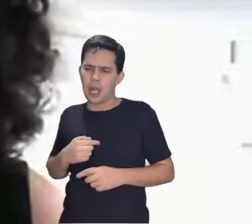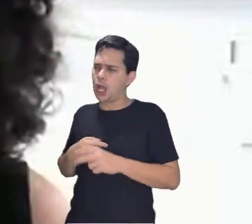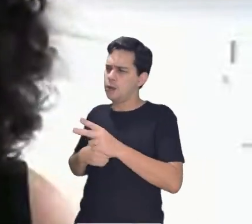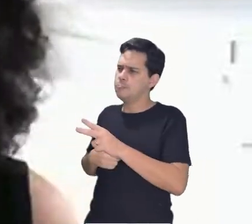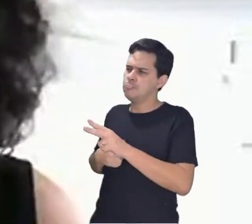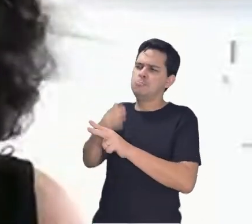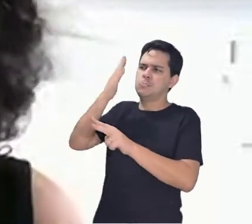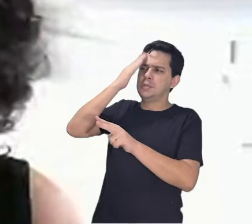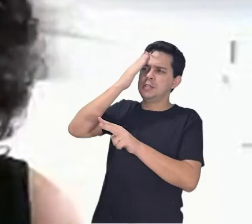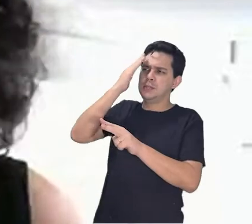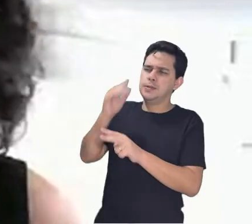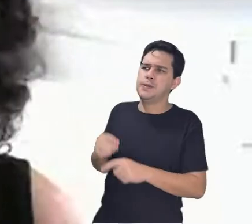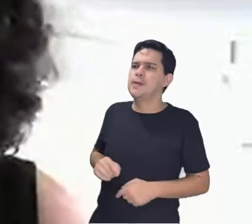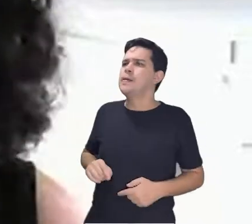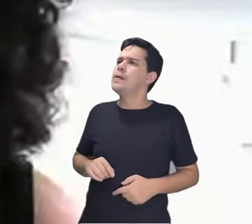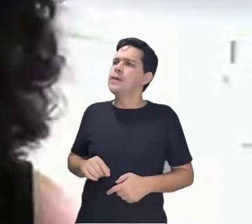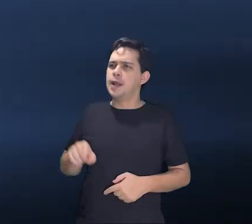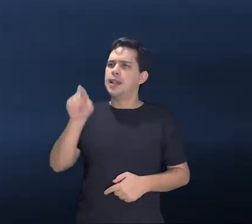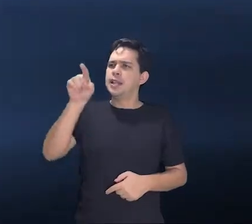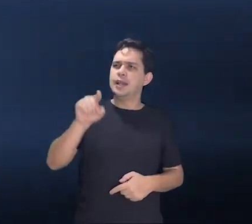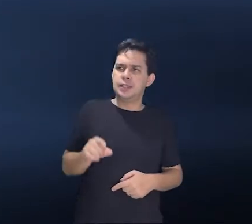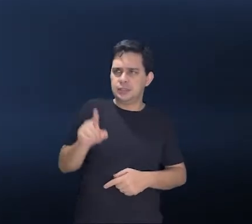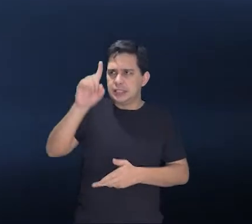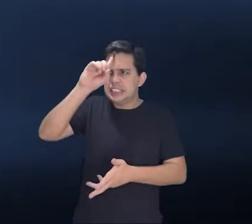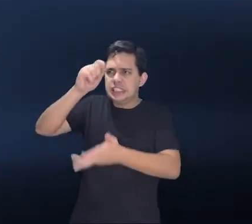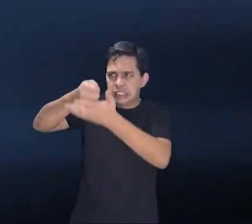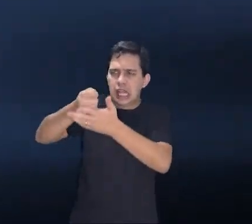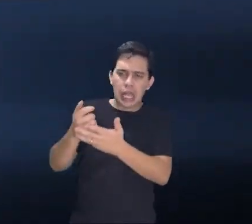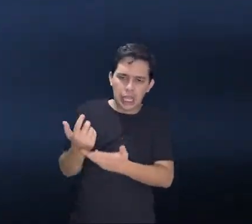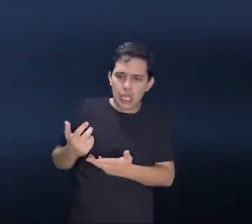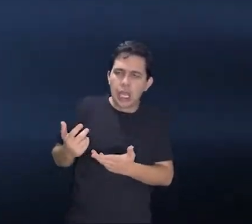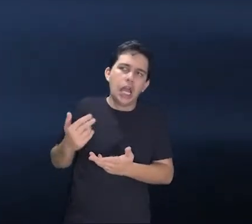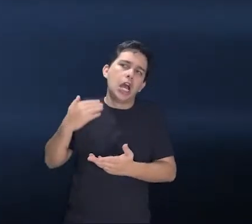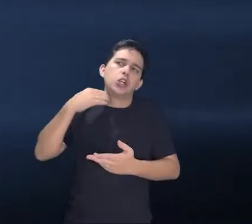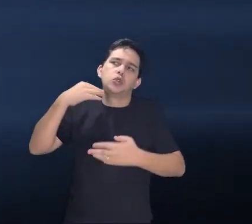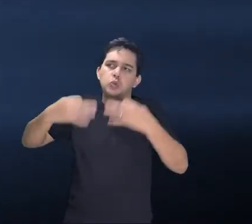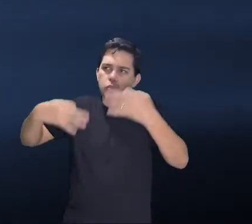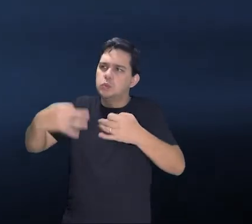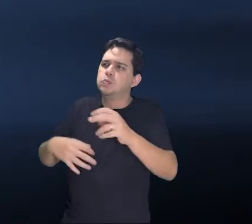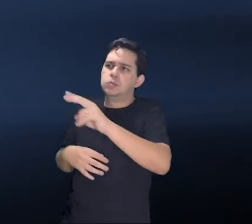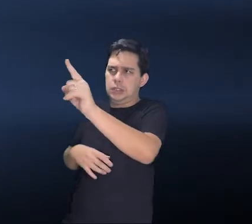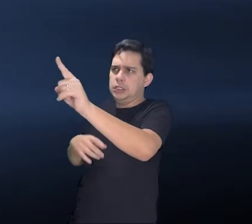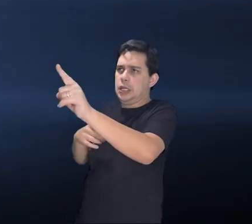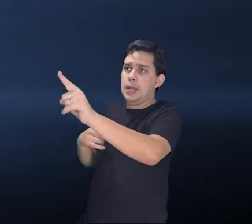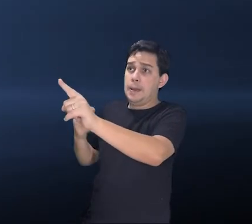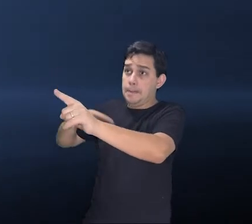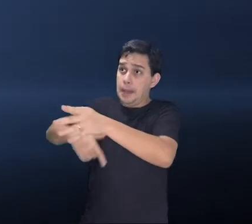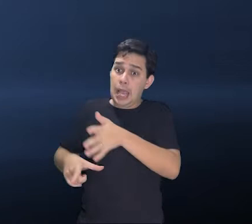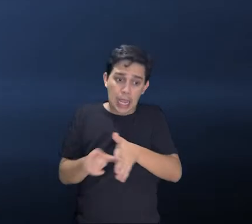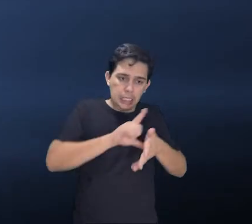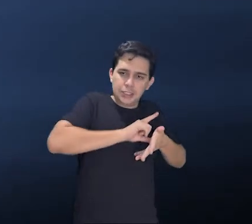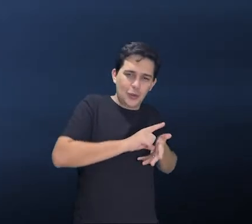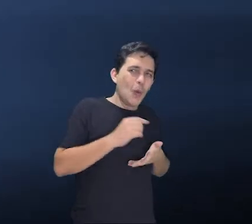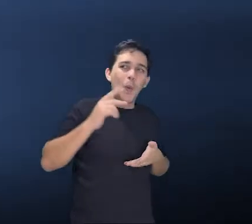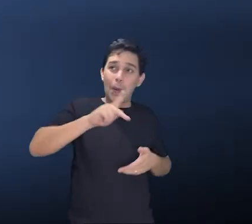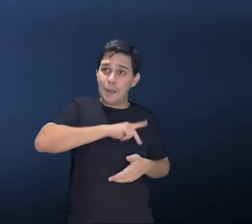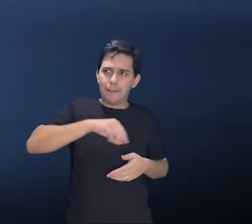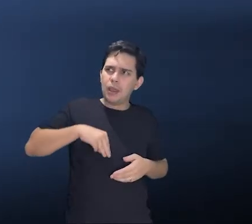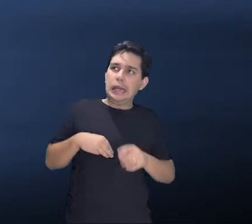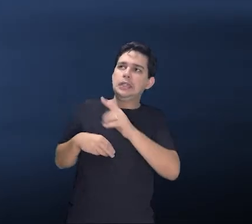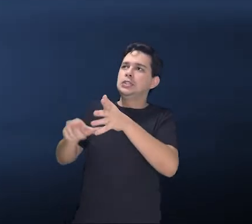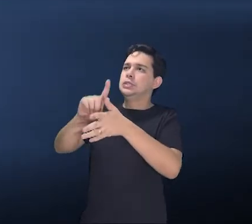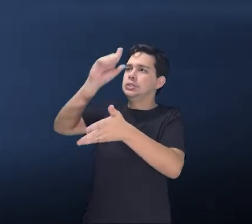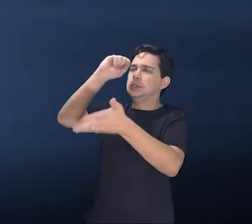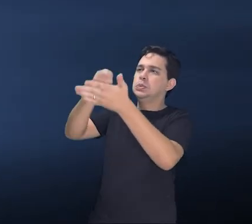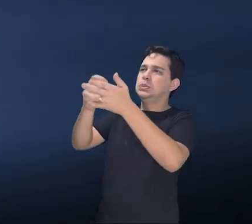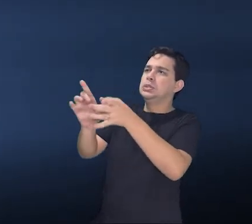tinha vinculado a vinda da FAC à apreciação do pedido, o Ministério Público, então, juntou essa documentação,